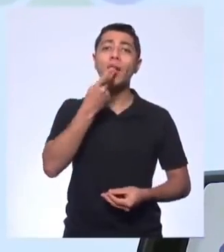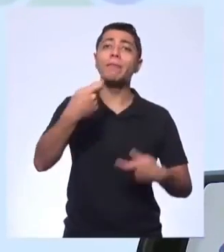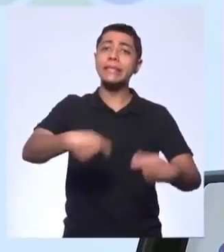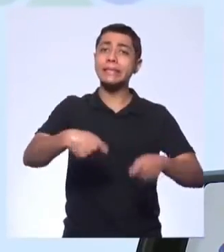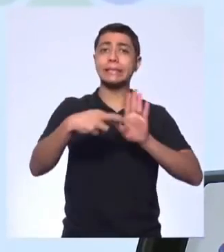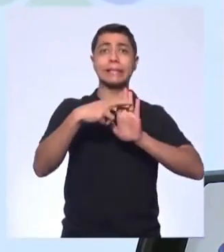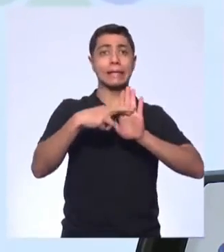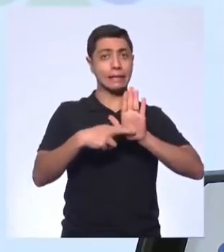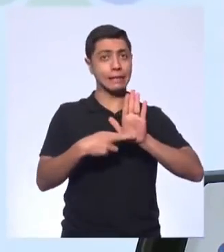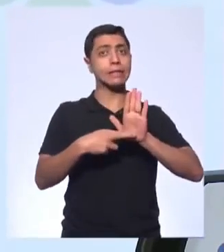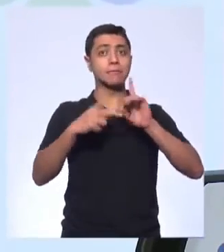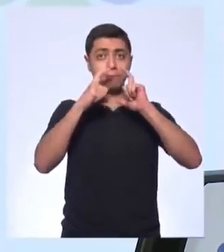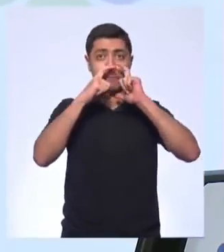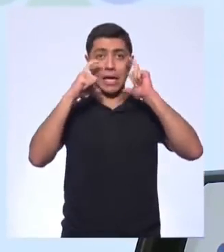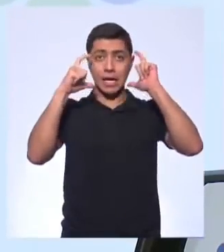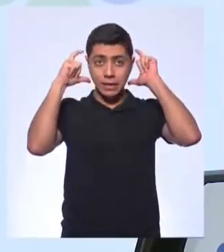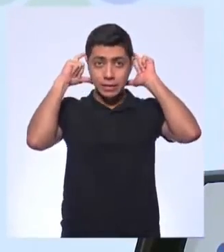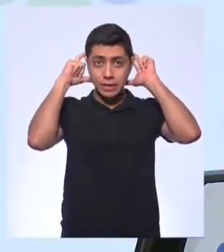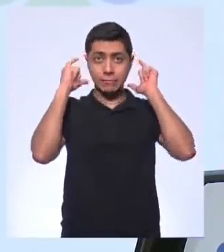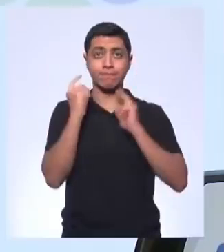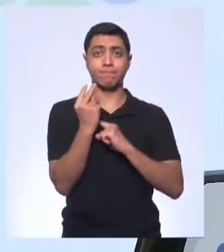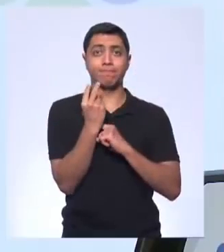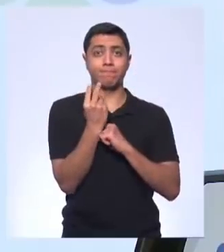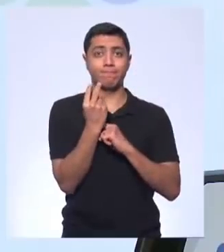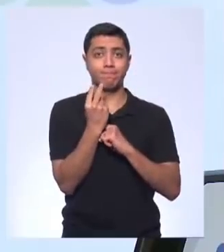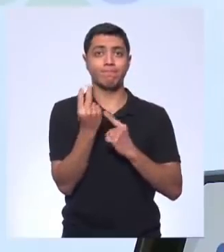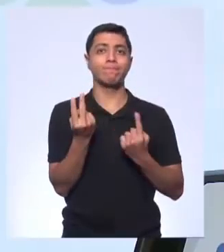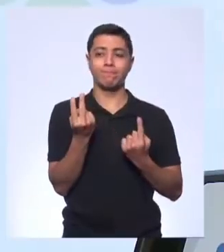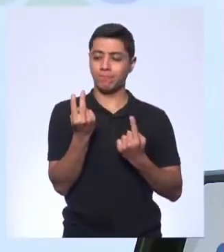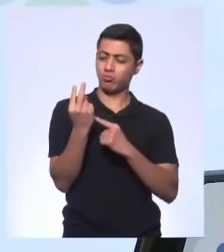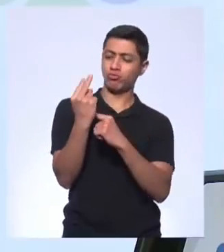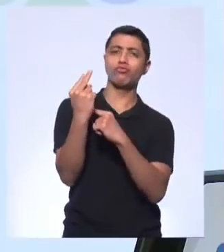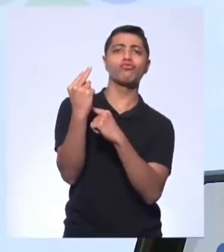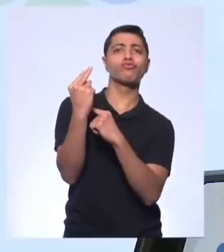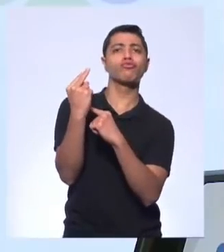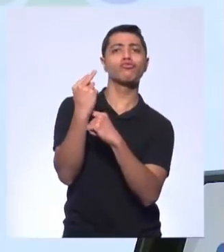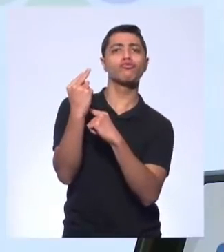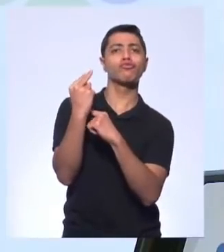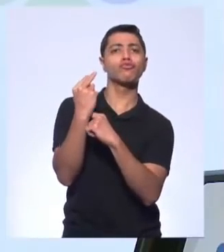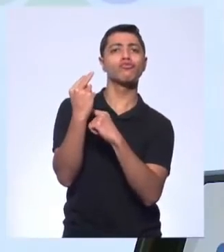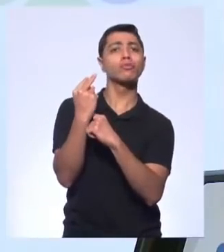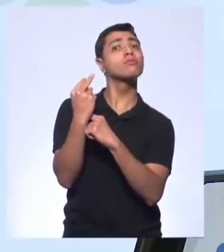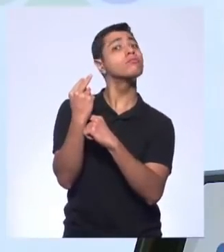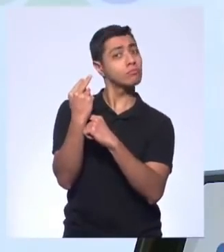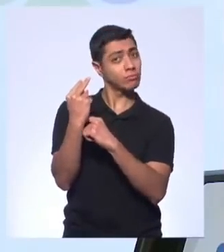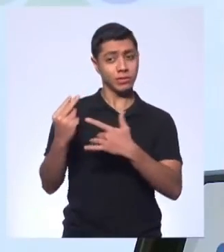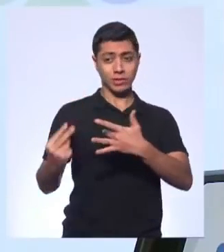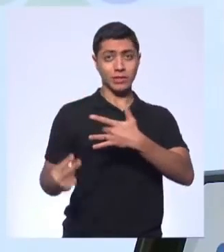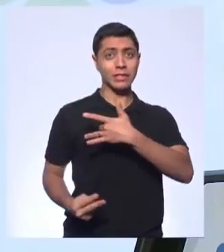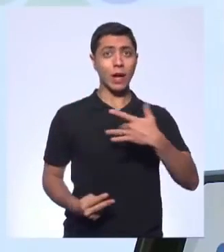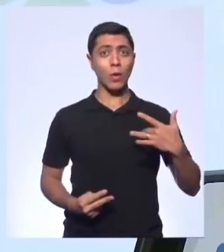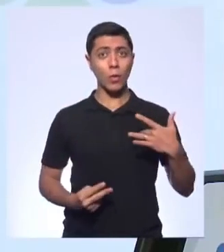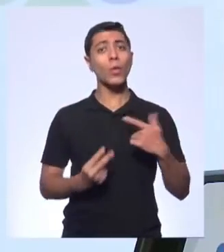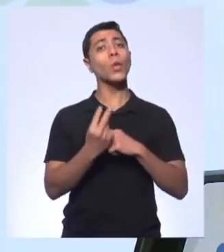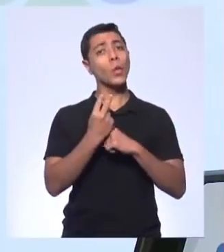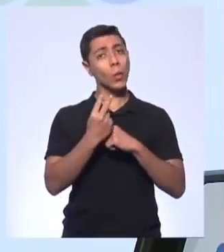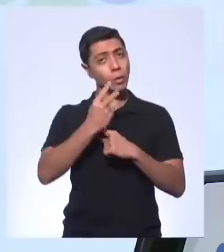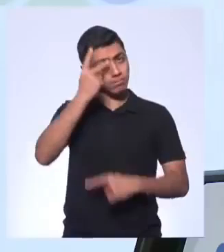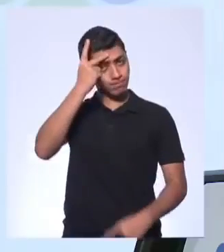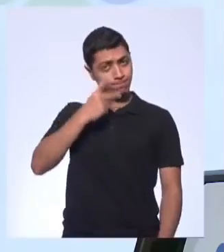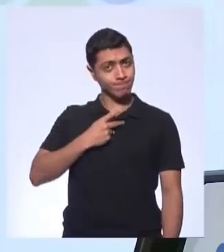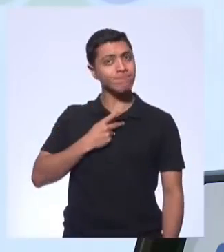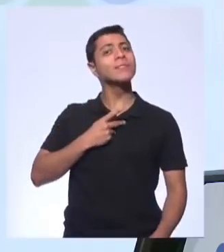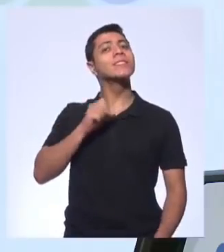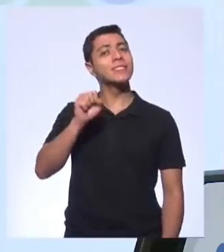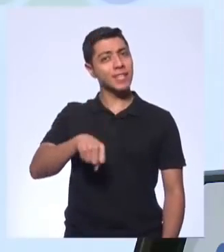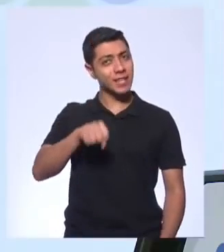da gente conseguir se prevenir, a gente está cuidando da nossa saúde e isso se reflete